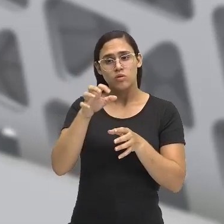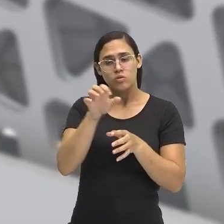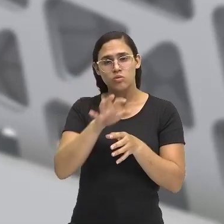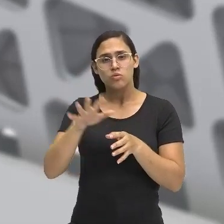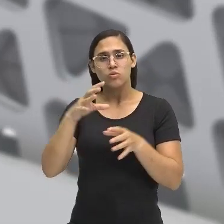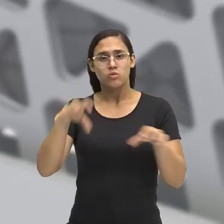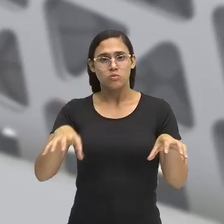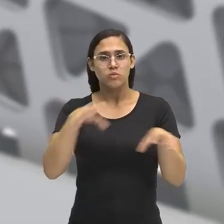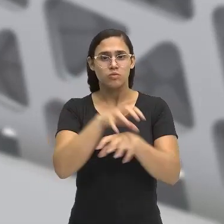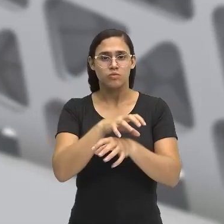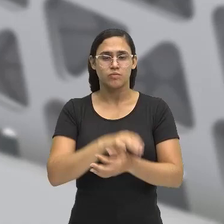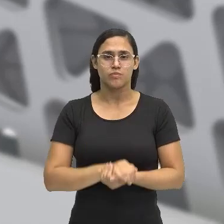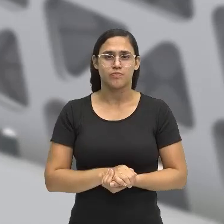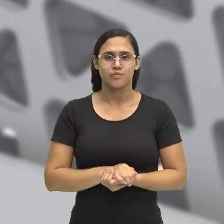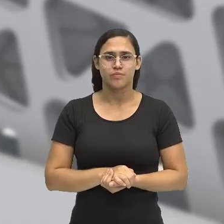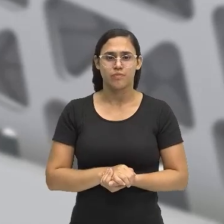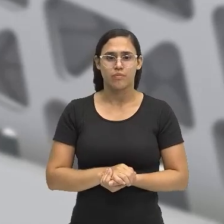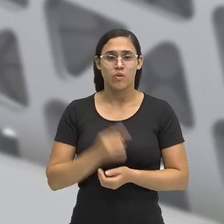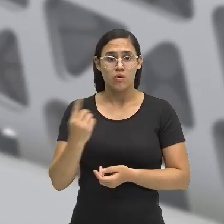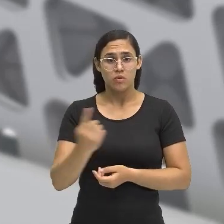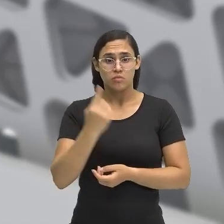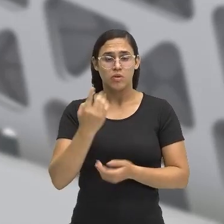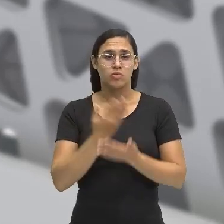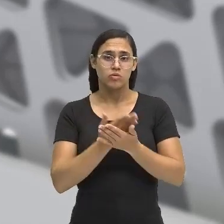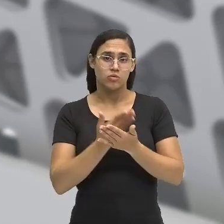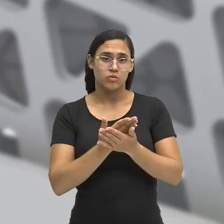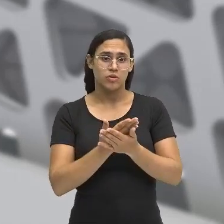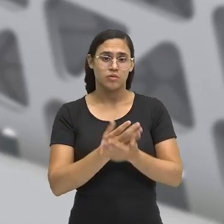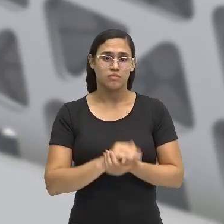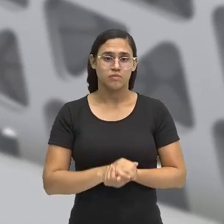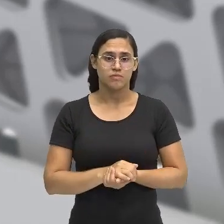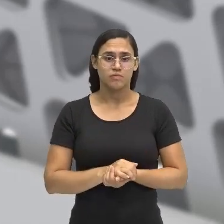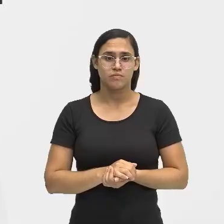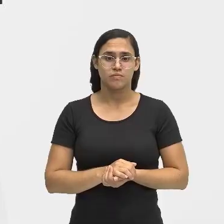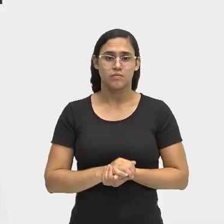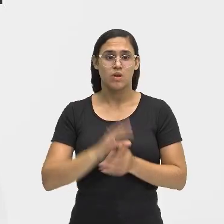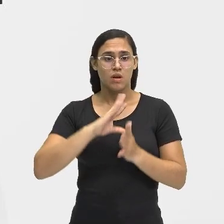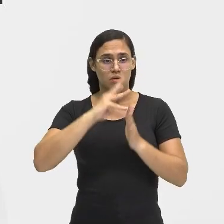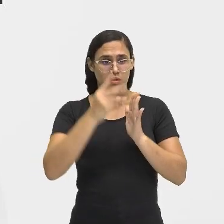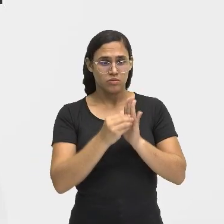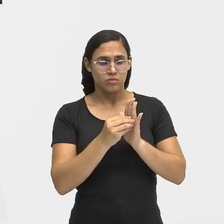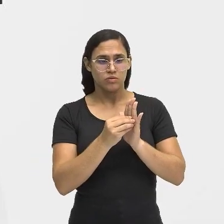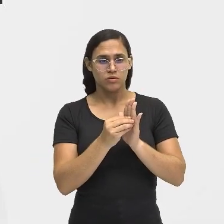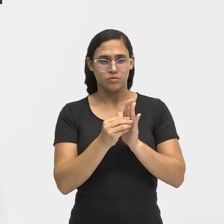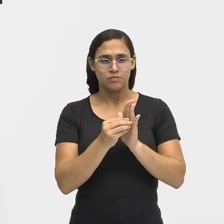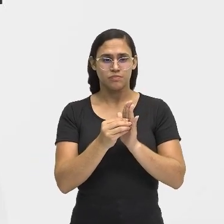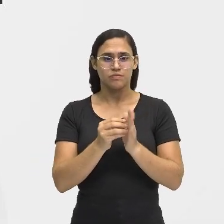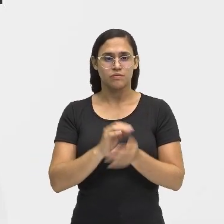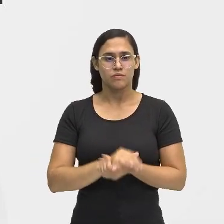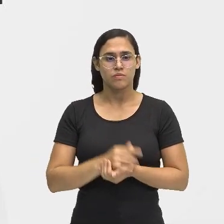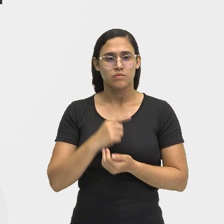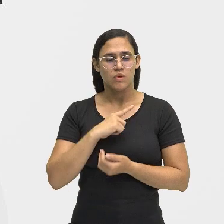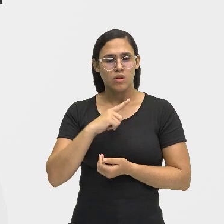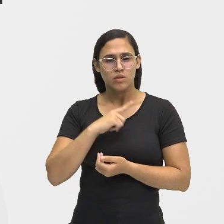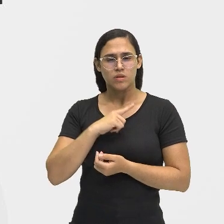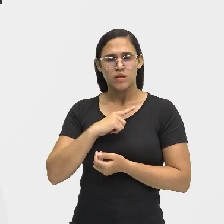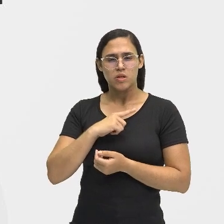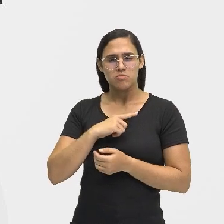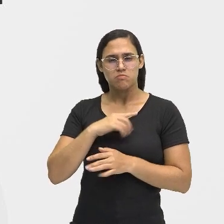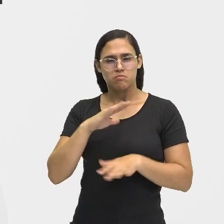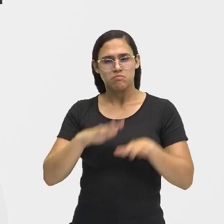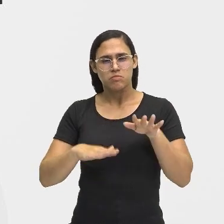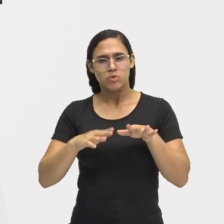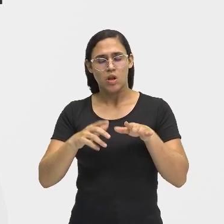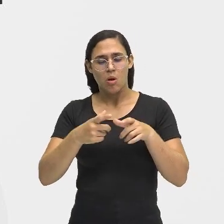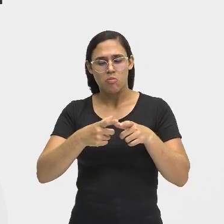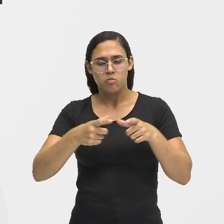tá? E aí, o primeiro bioma que eu vou citar para vocês é a Amazônia. A Amazônia, ela responde ali pelo